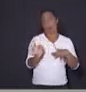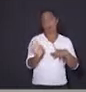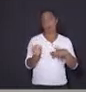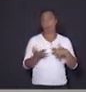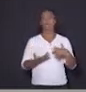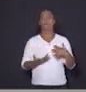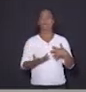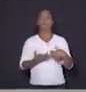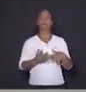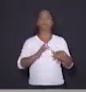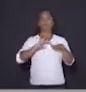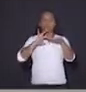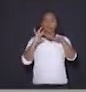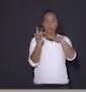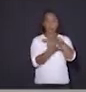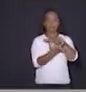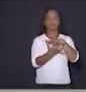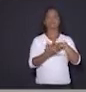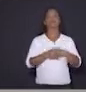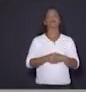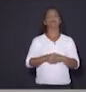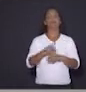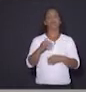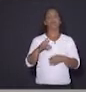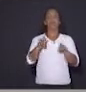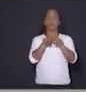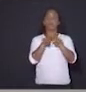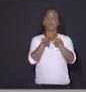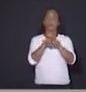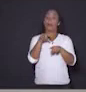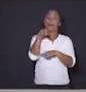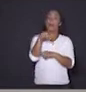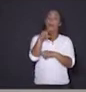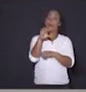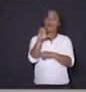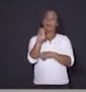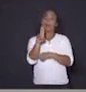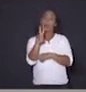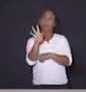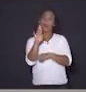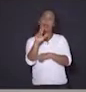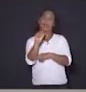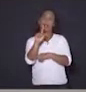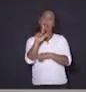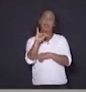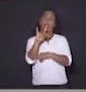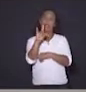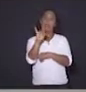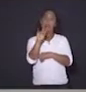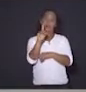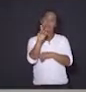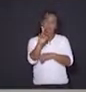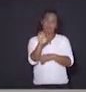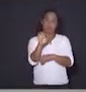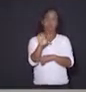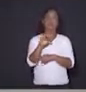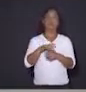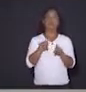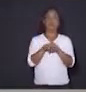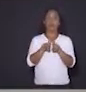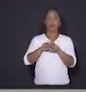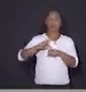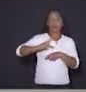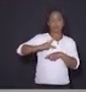a neutralidade da rede que a gente vai falar um pouquinho mais pra frente a censura de conteúdos na internet ea privacidade